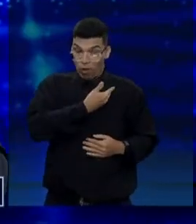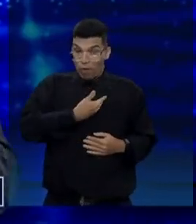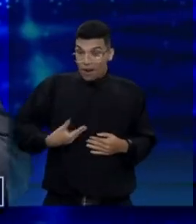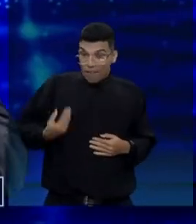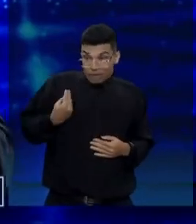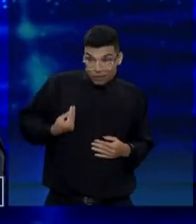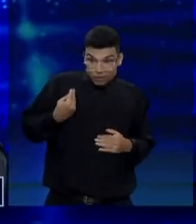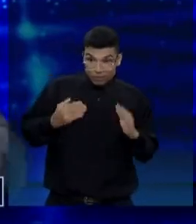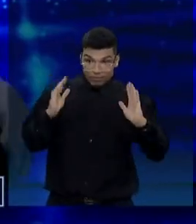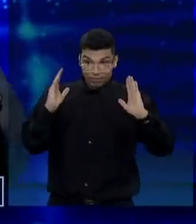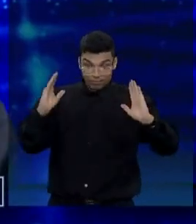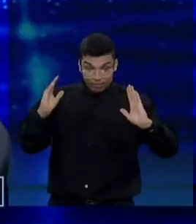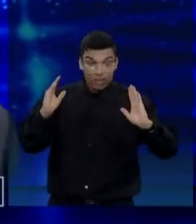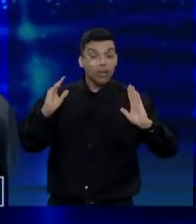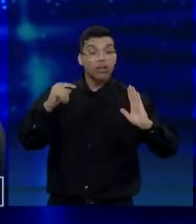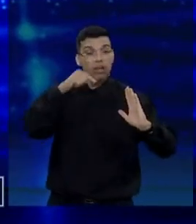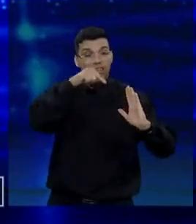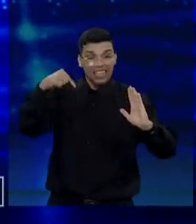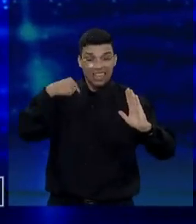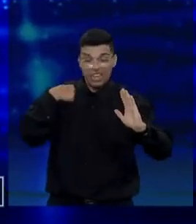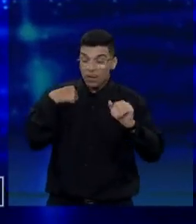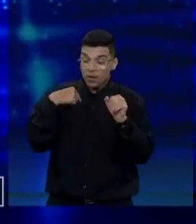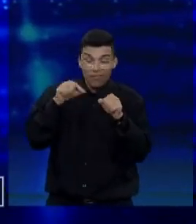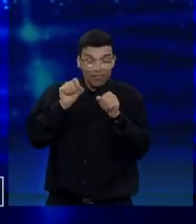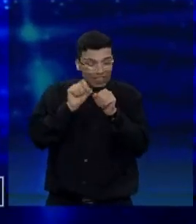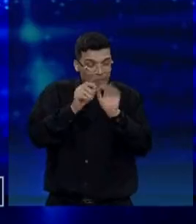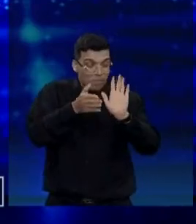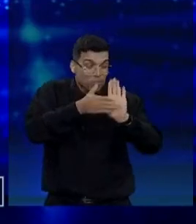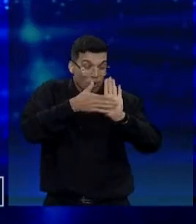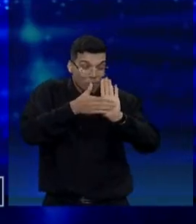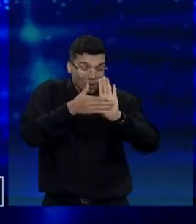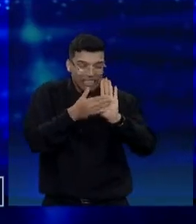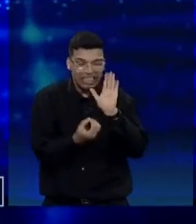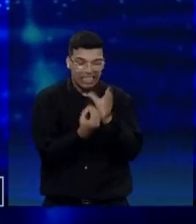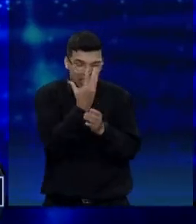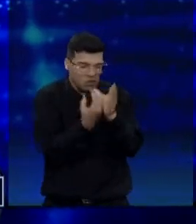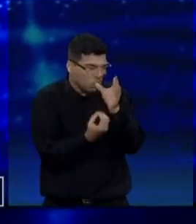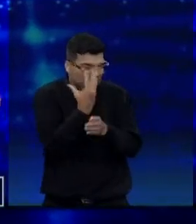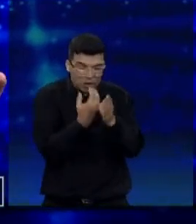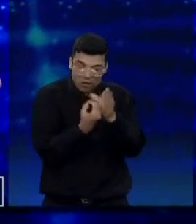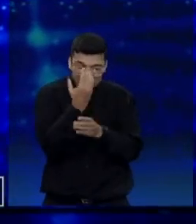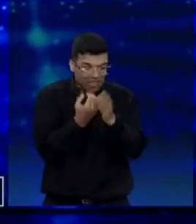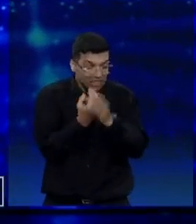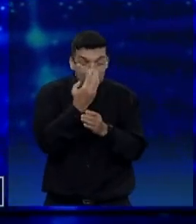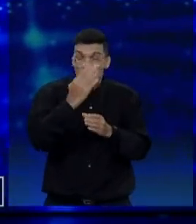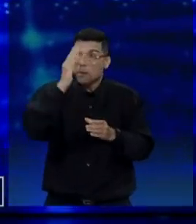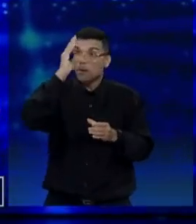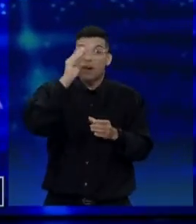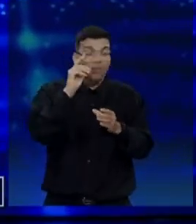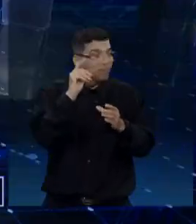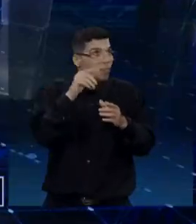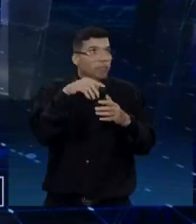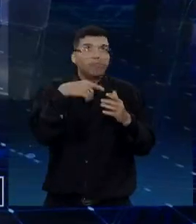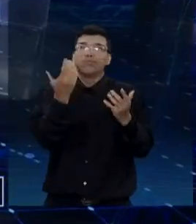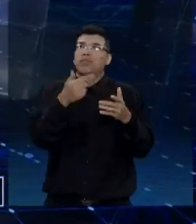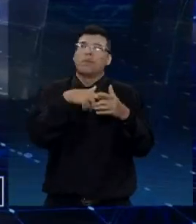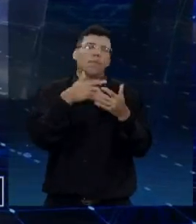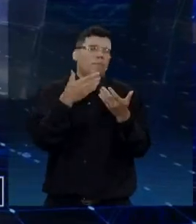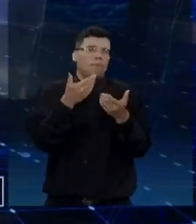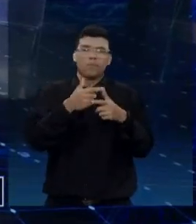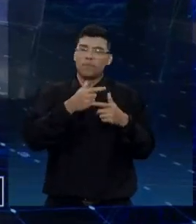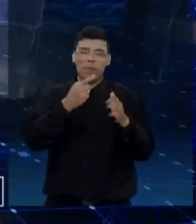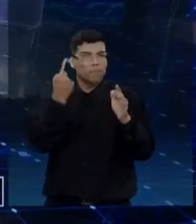política de infraestrutura que esse país já conheceu. Maior, maior. Talvez eu tenha perdido do Geisel